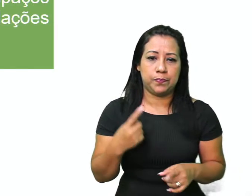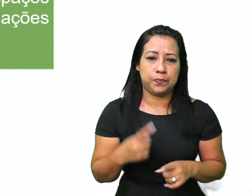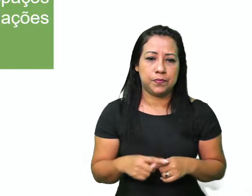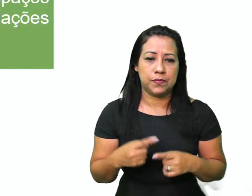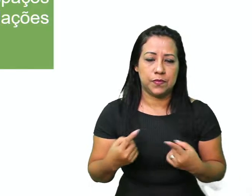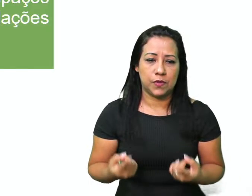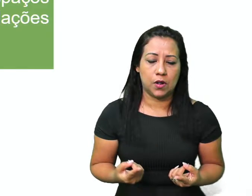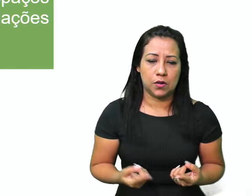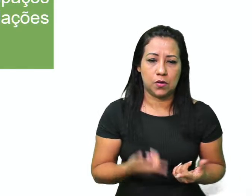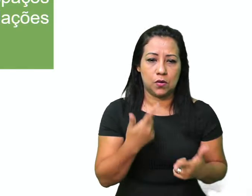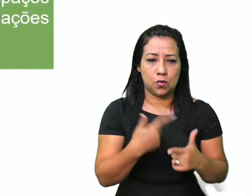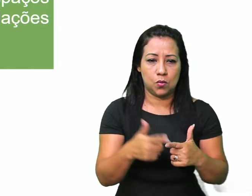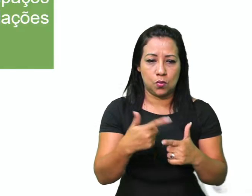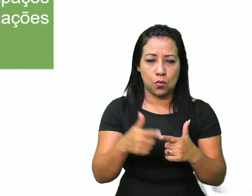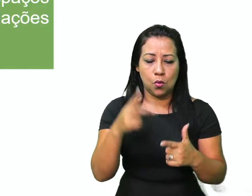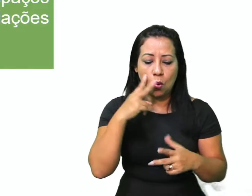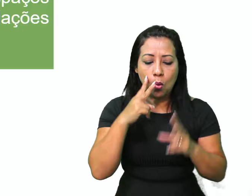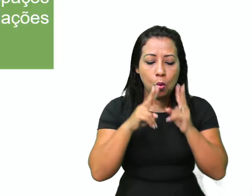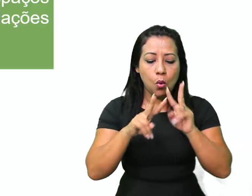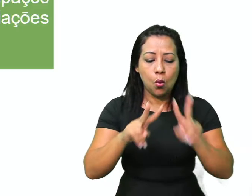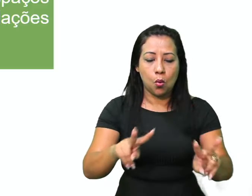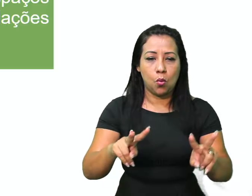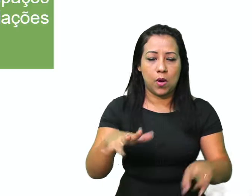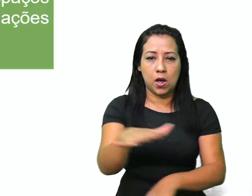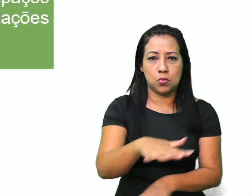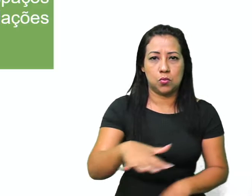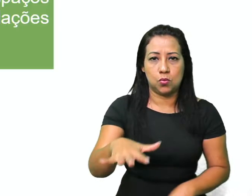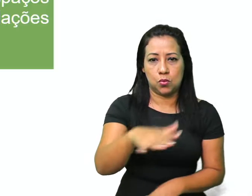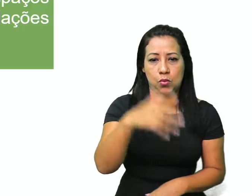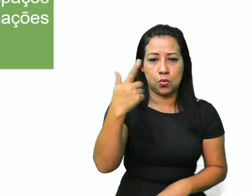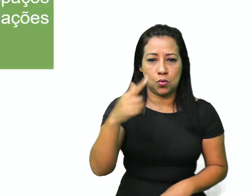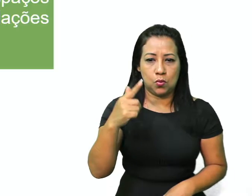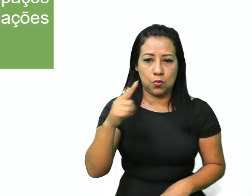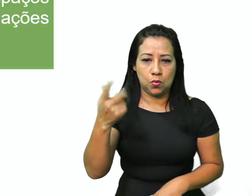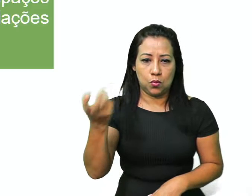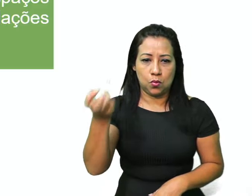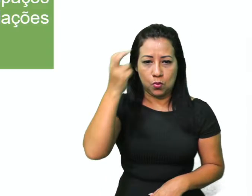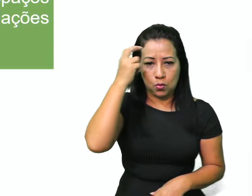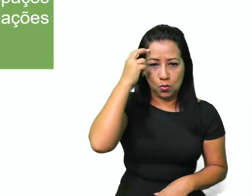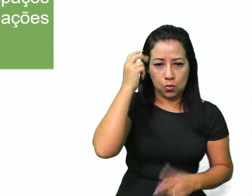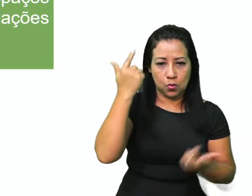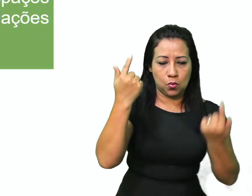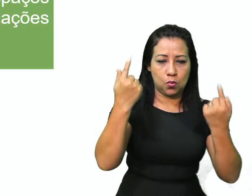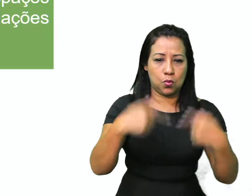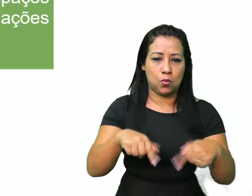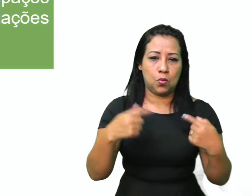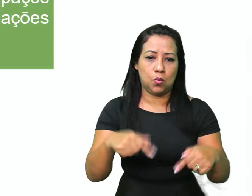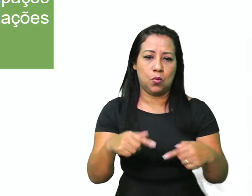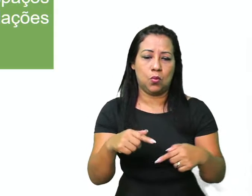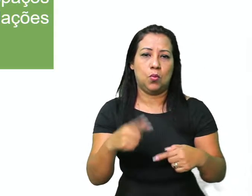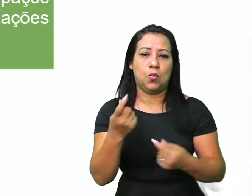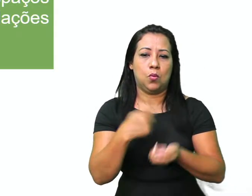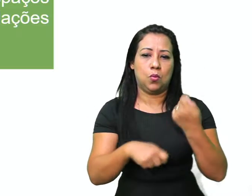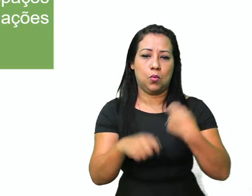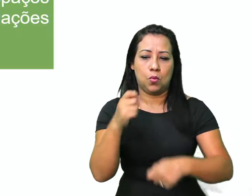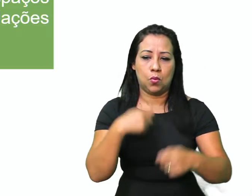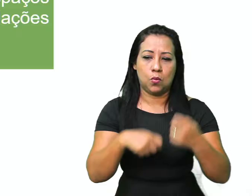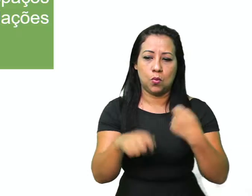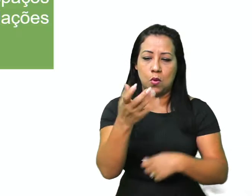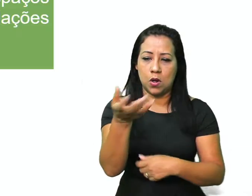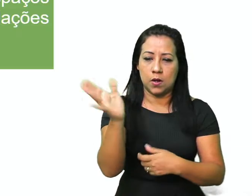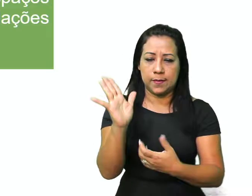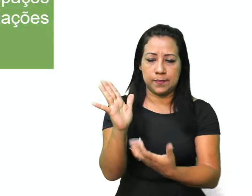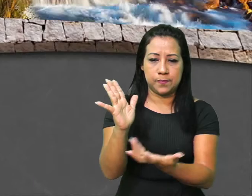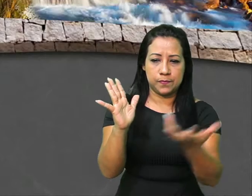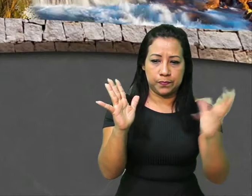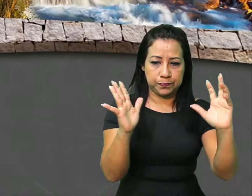diversas dimensões, cultura, política, economia e ambiental. Em cima disso aí, ó, da